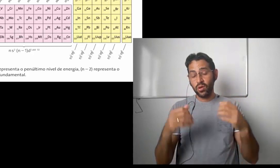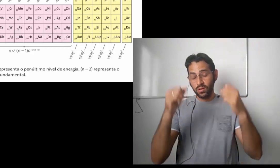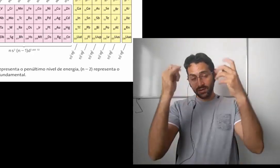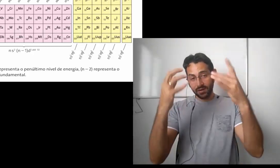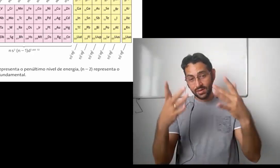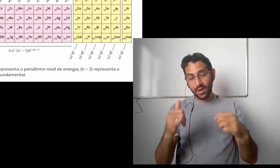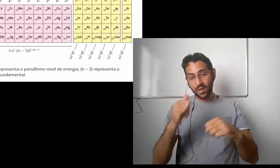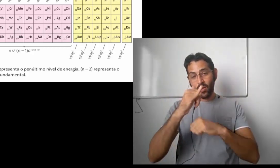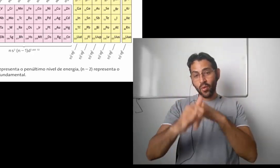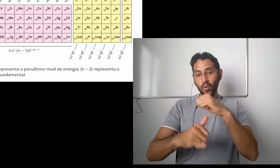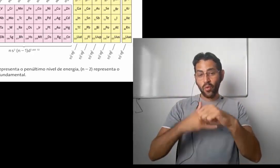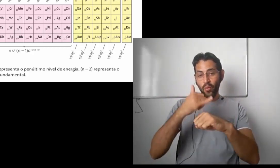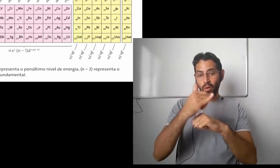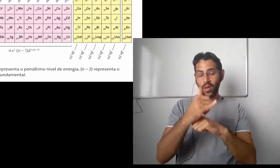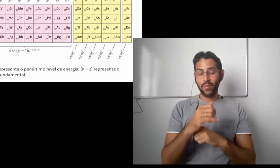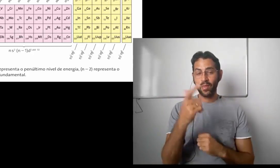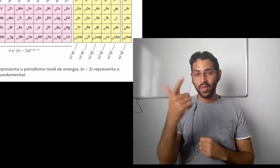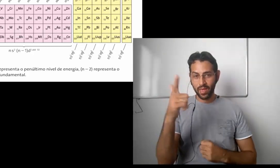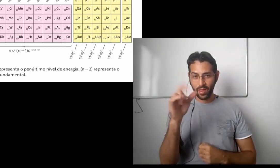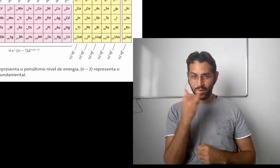número atômico 3.